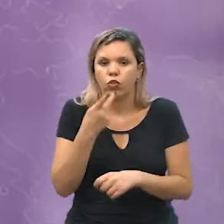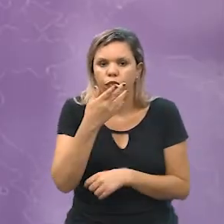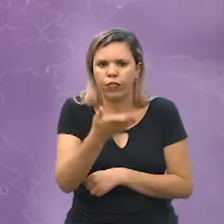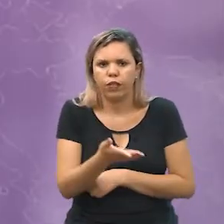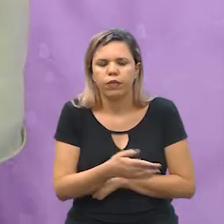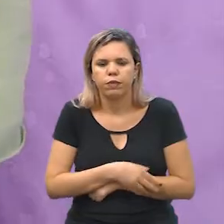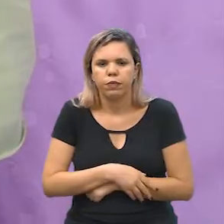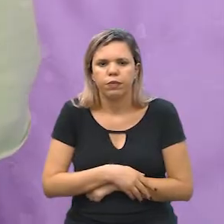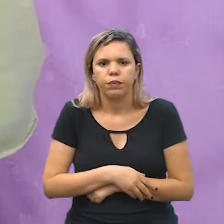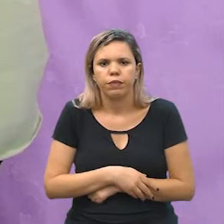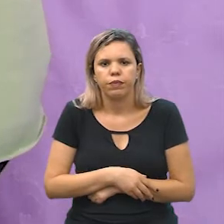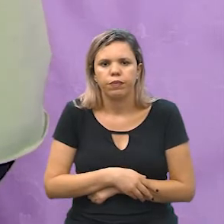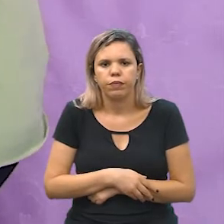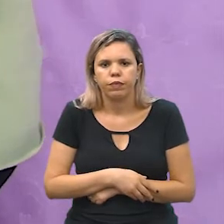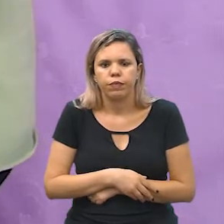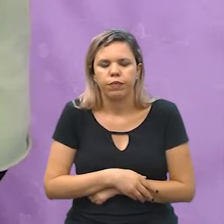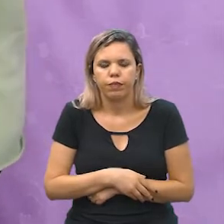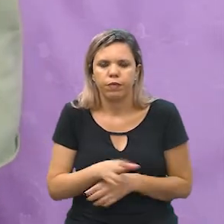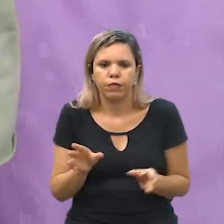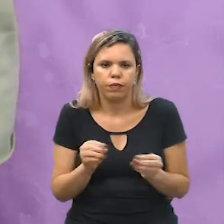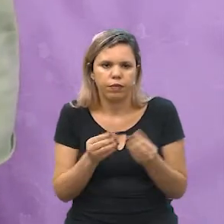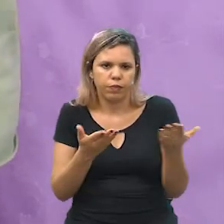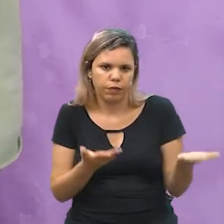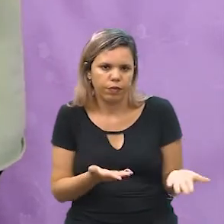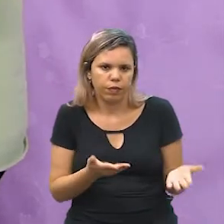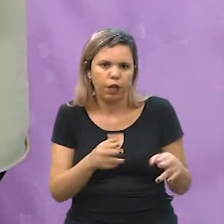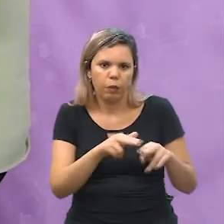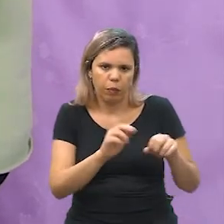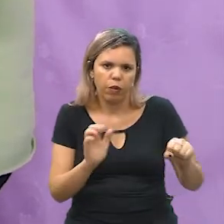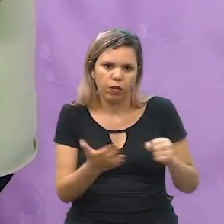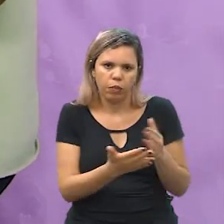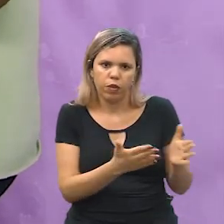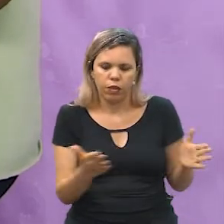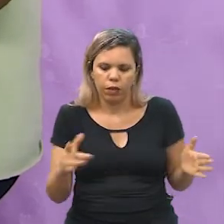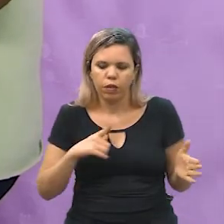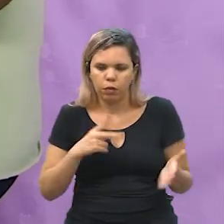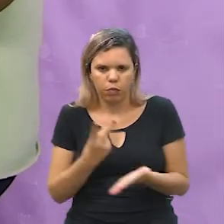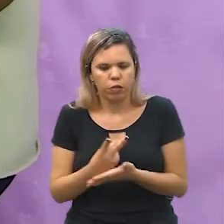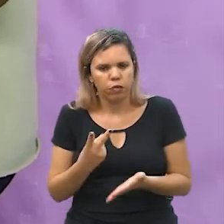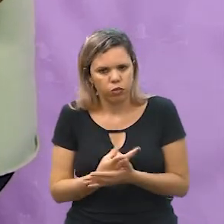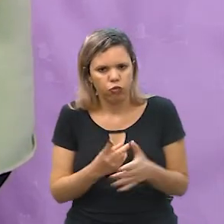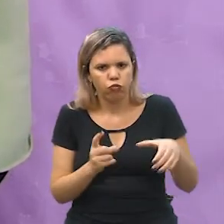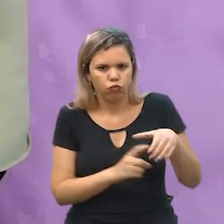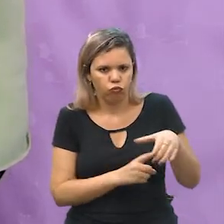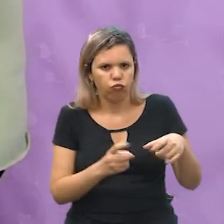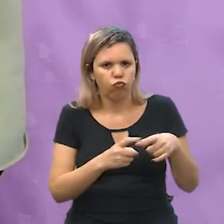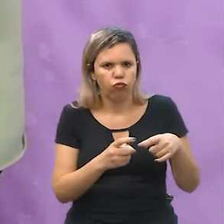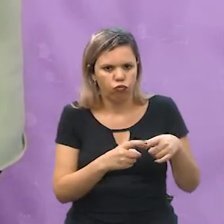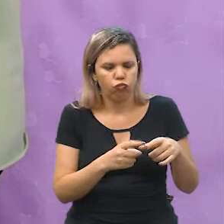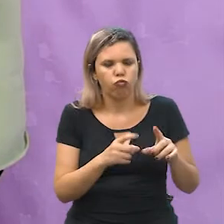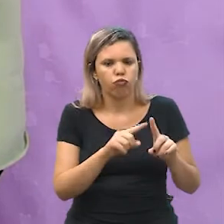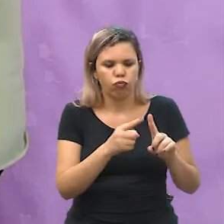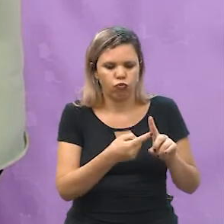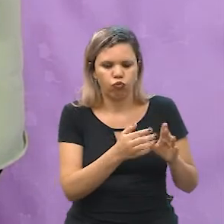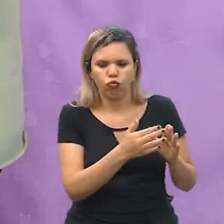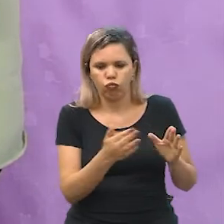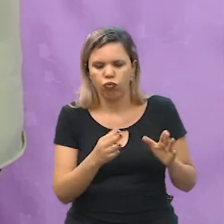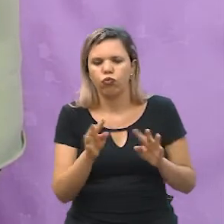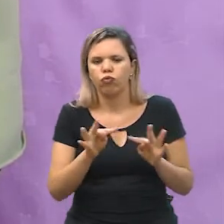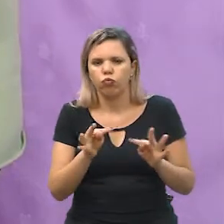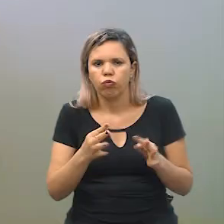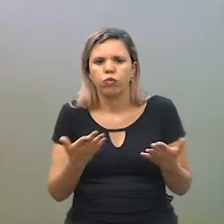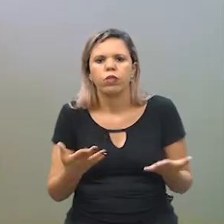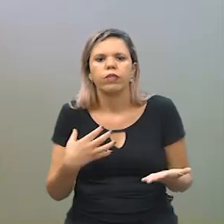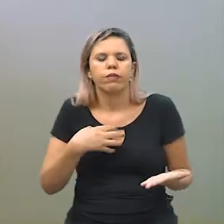falando, viu? Pode completar. Isso, mesmo com a pandemia, tem que manter as suas consultas de pré-natal e